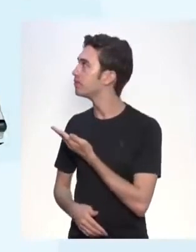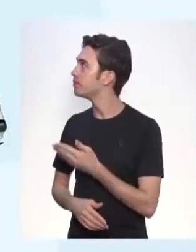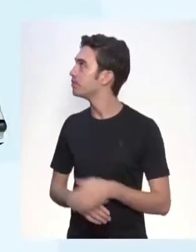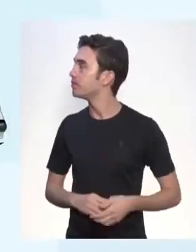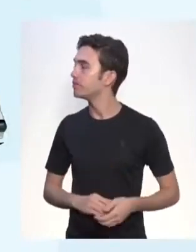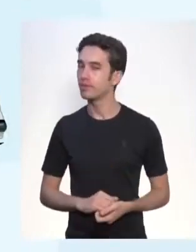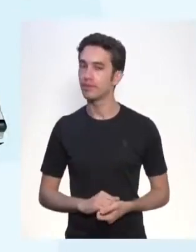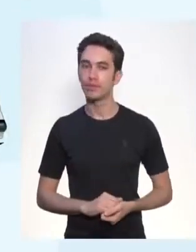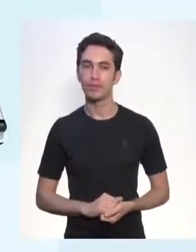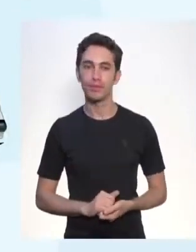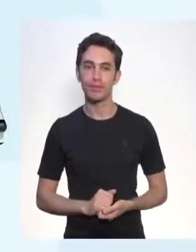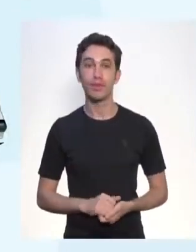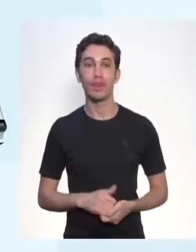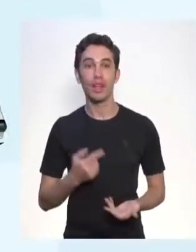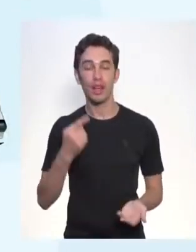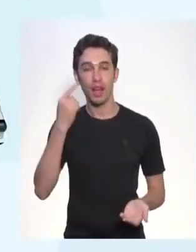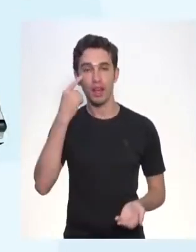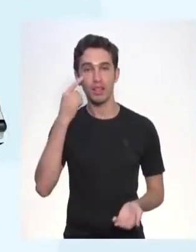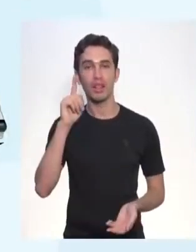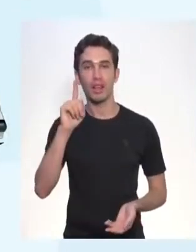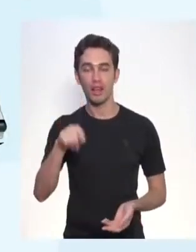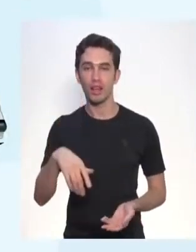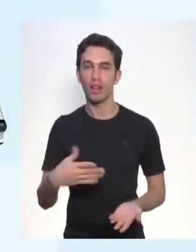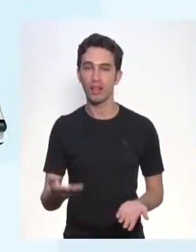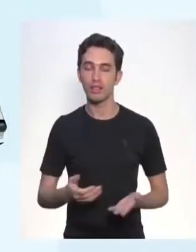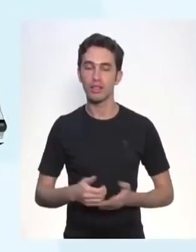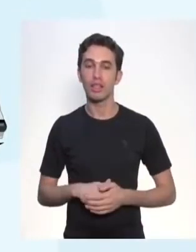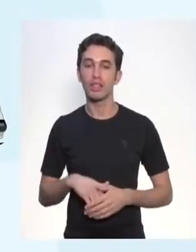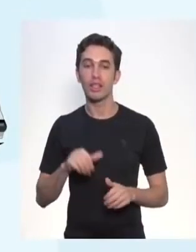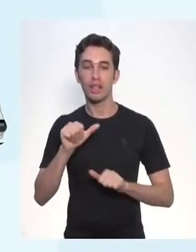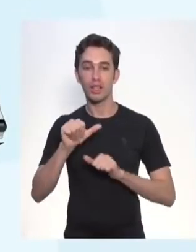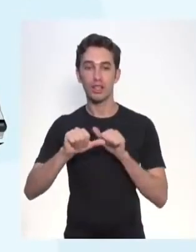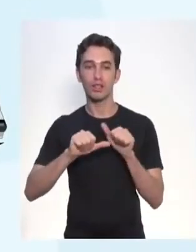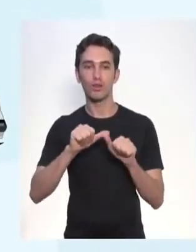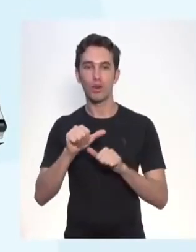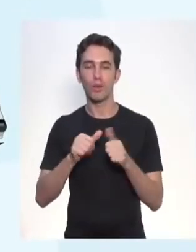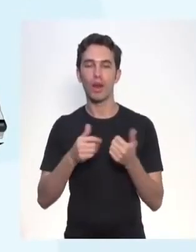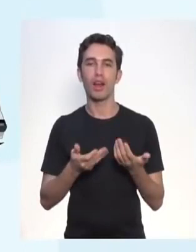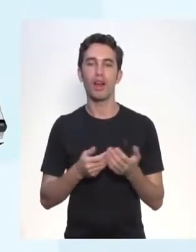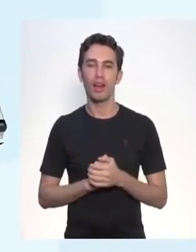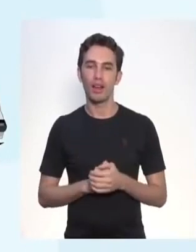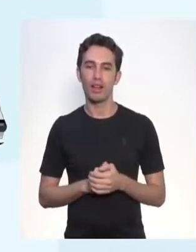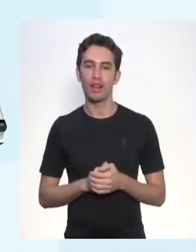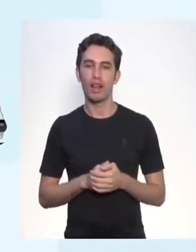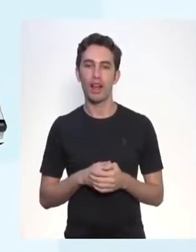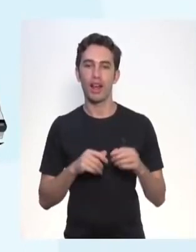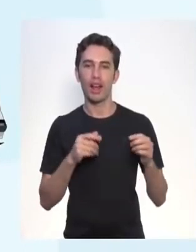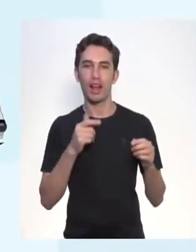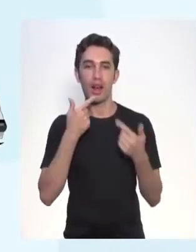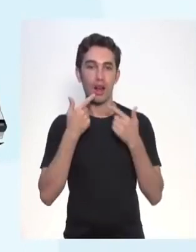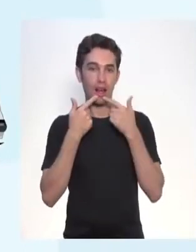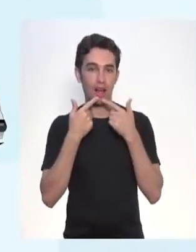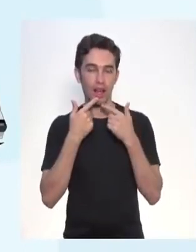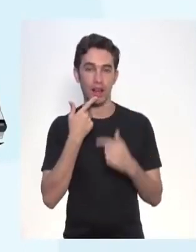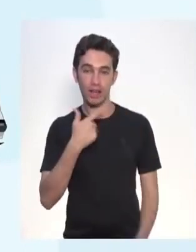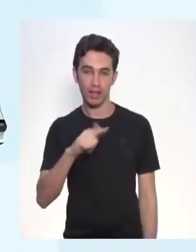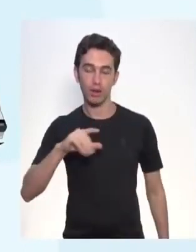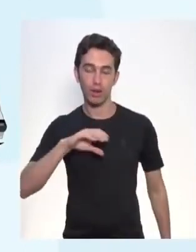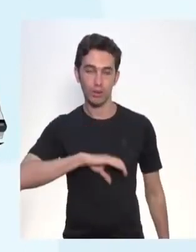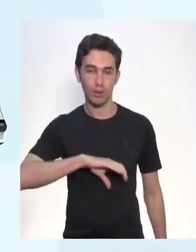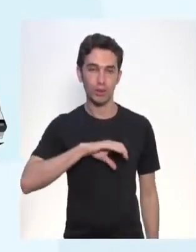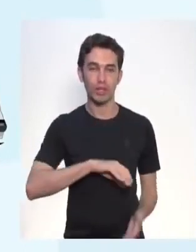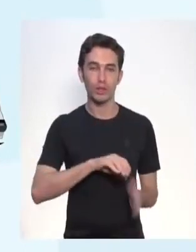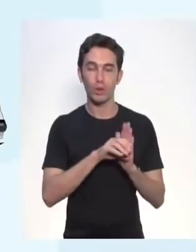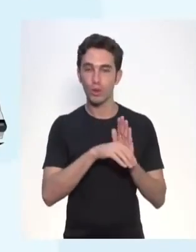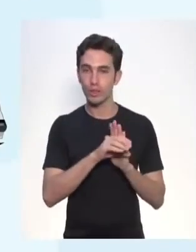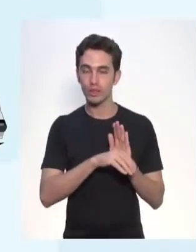alguns comentários. E a ideia é exatamente essa, né? Transformar, a gente brincava, né? A gente tem que transformar a língua portuguesa, né? Todo esse conceito,